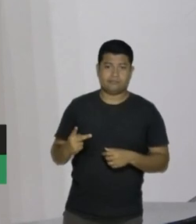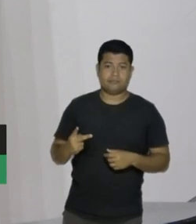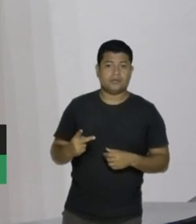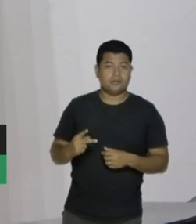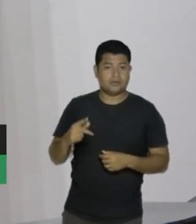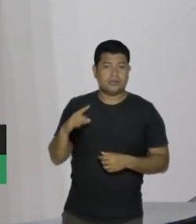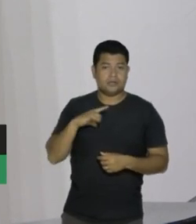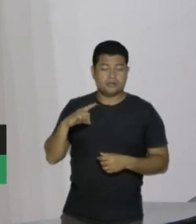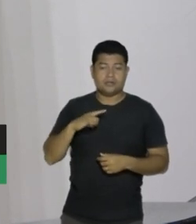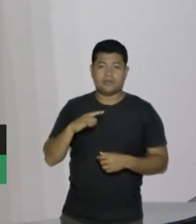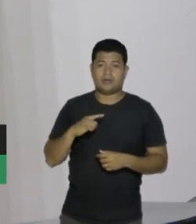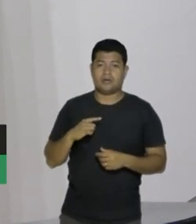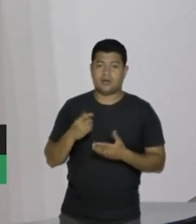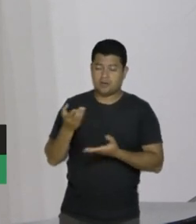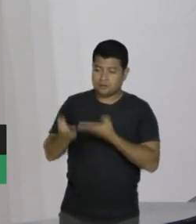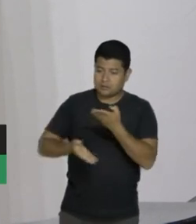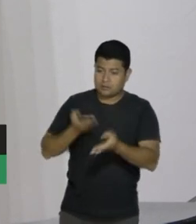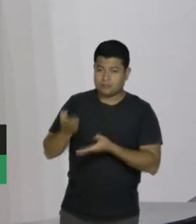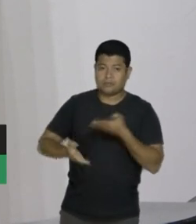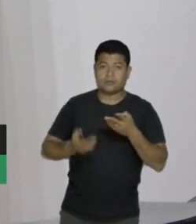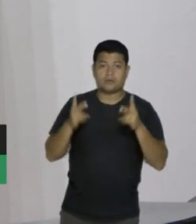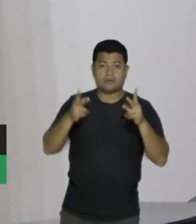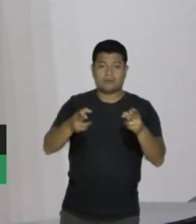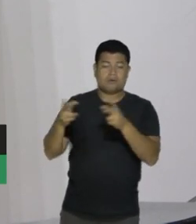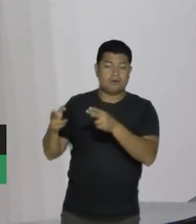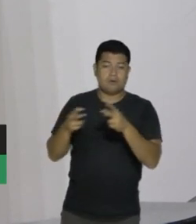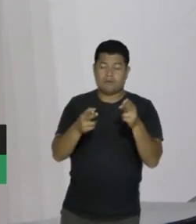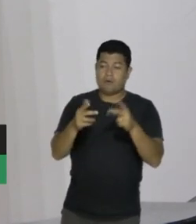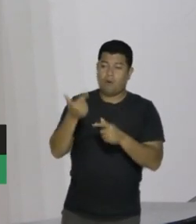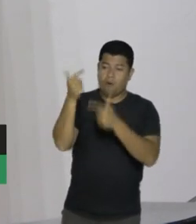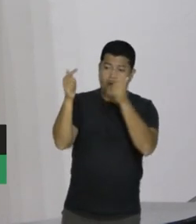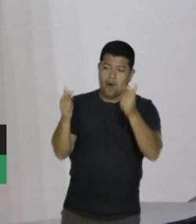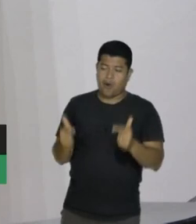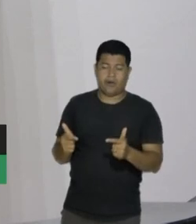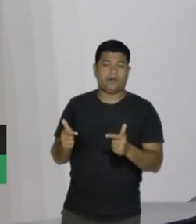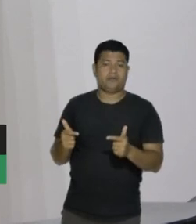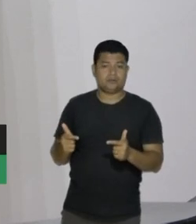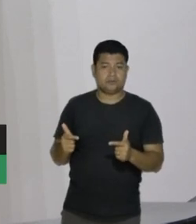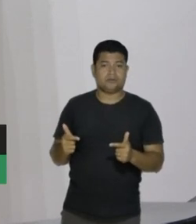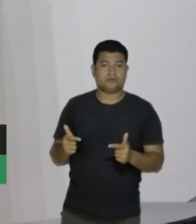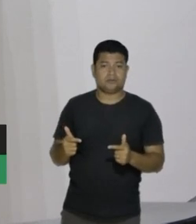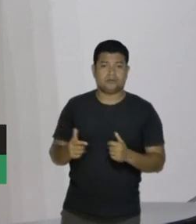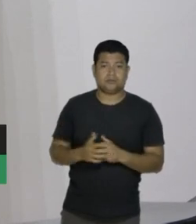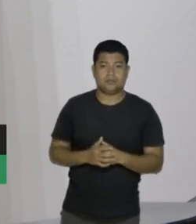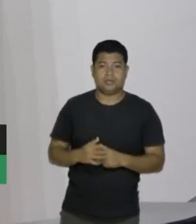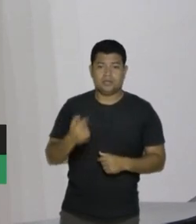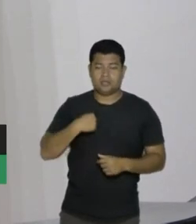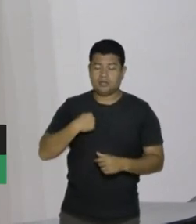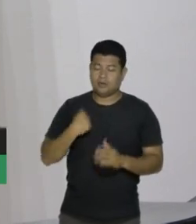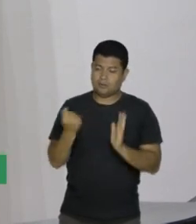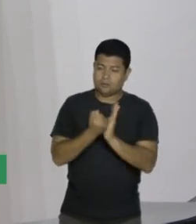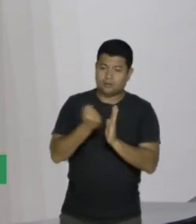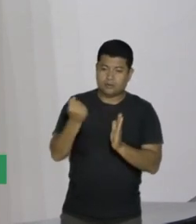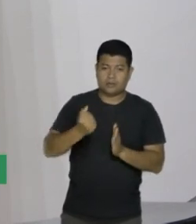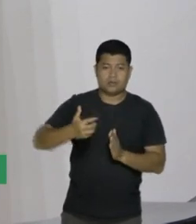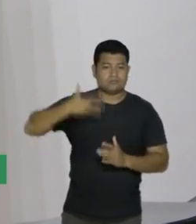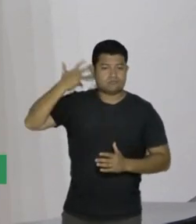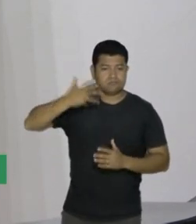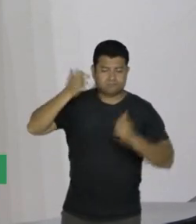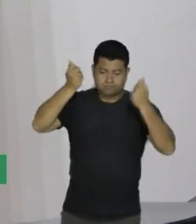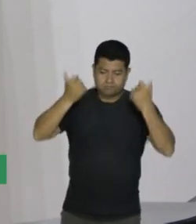tratamento ofertado as outras forças policiais então fica aqui o meu registro senhor presidente Obrigado